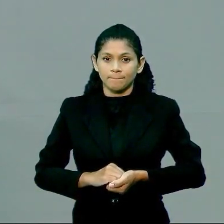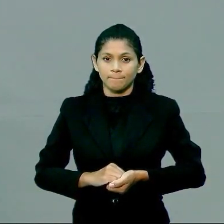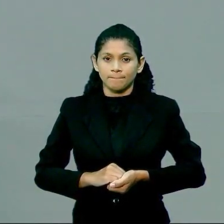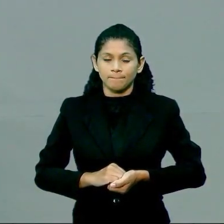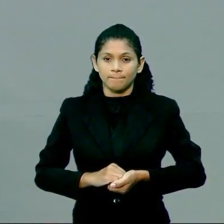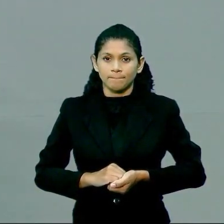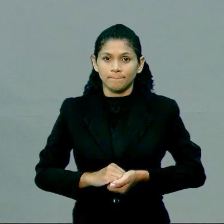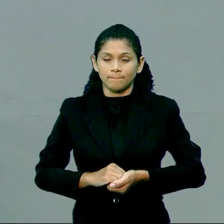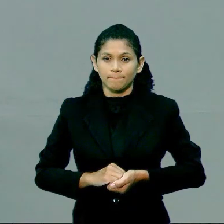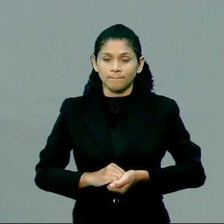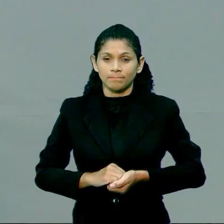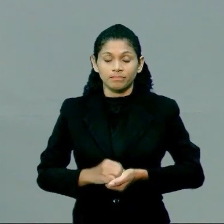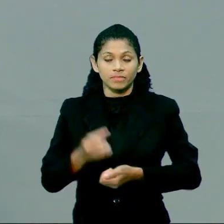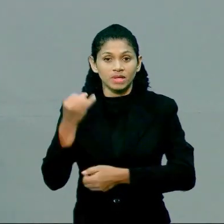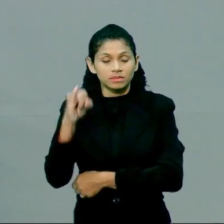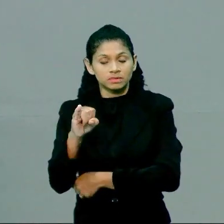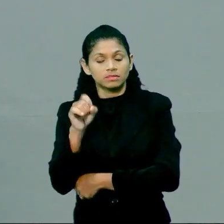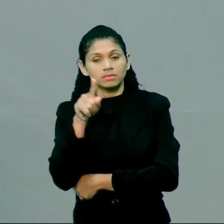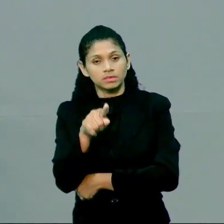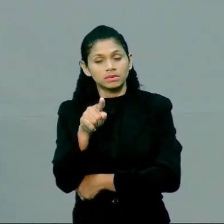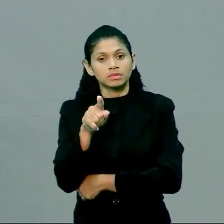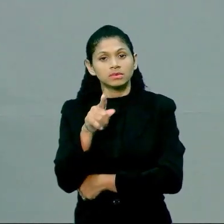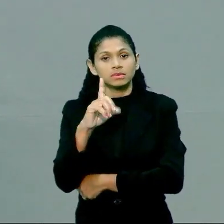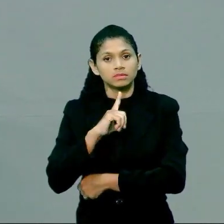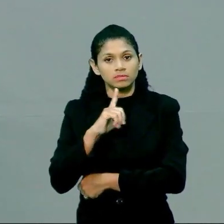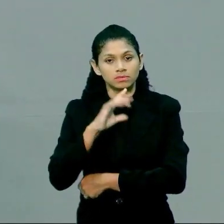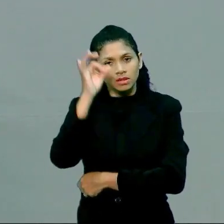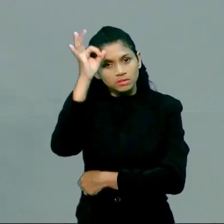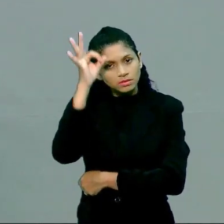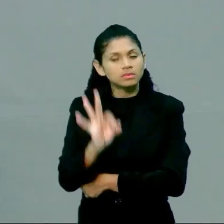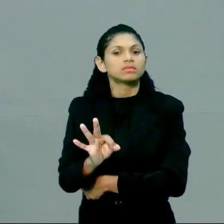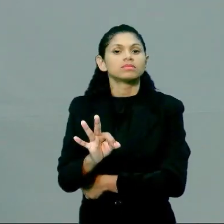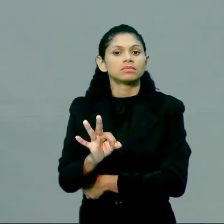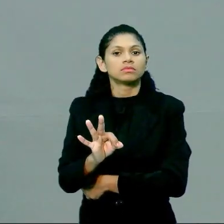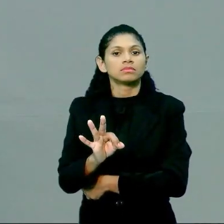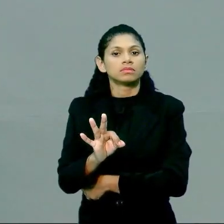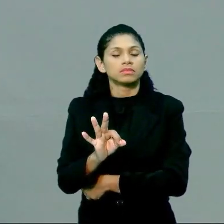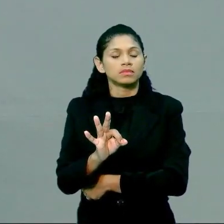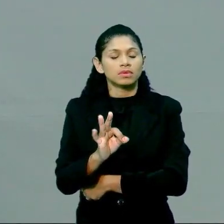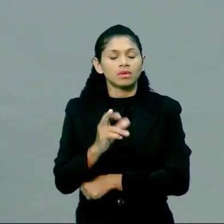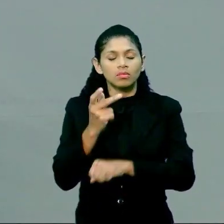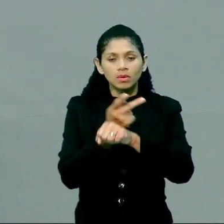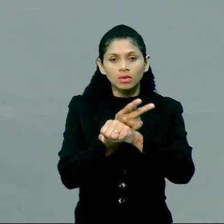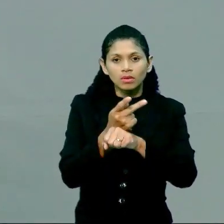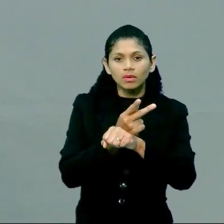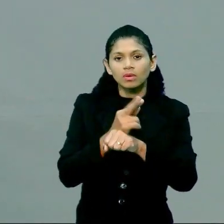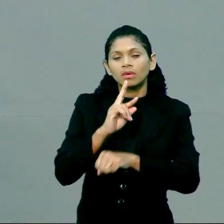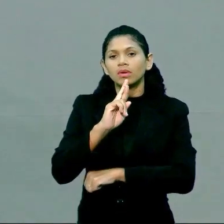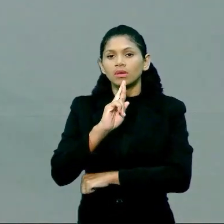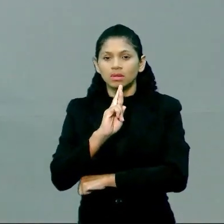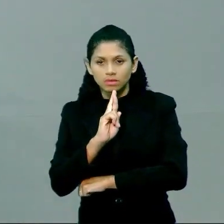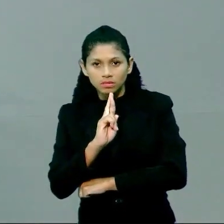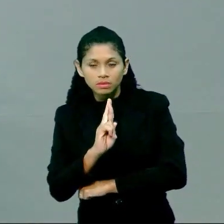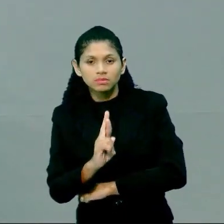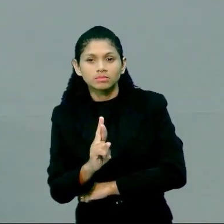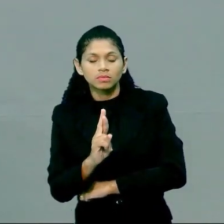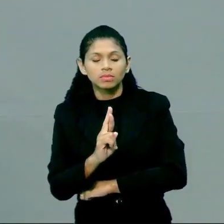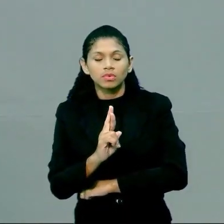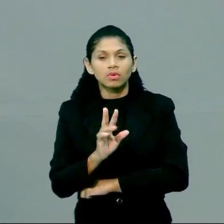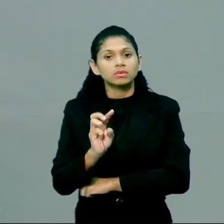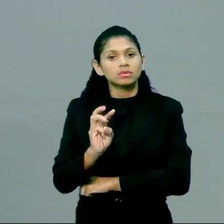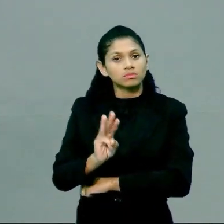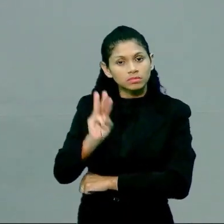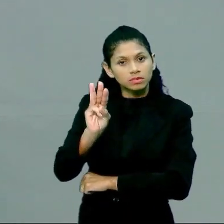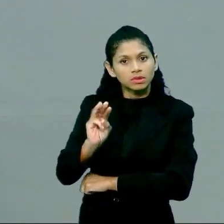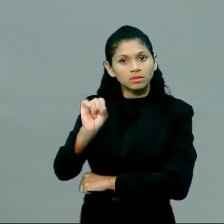vezes, né, se você tem certeza, procura não sair do INEP, né? Que muitas das vezes todos nós somos seres